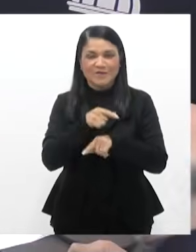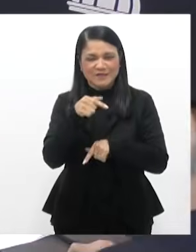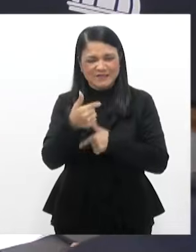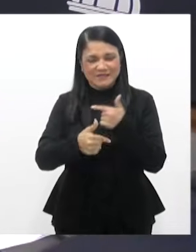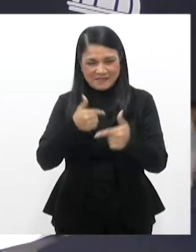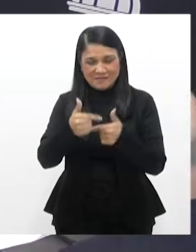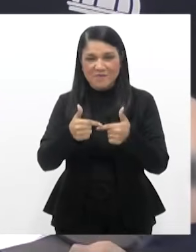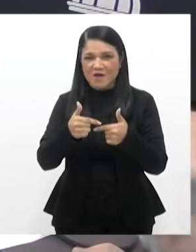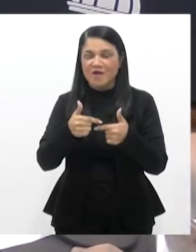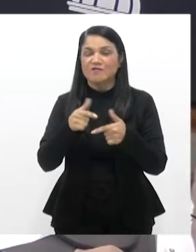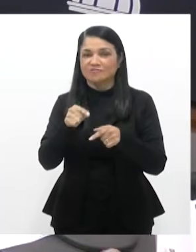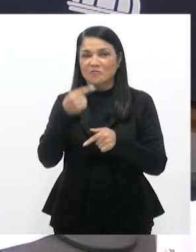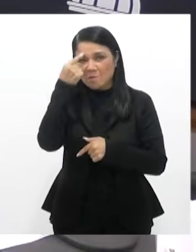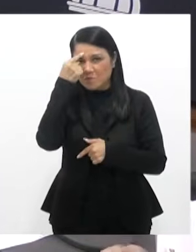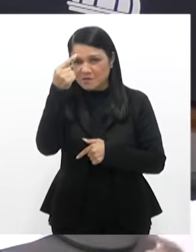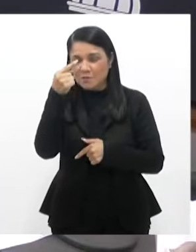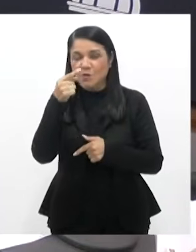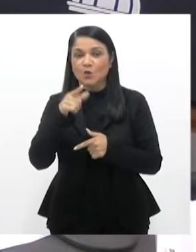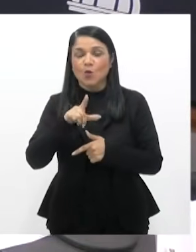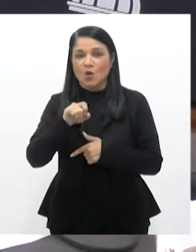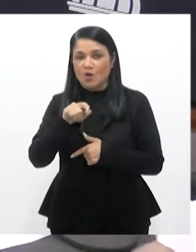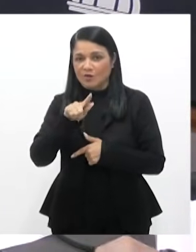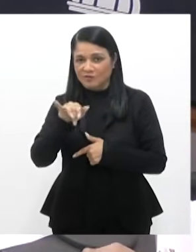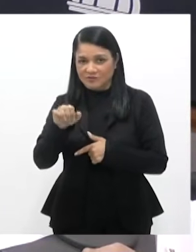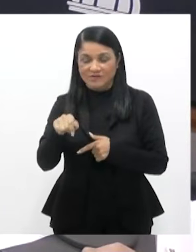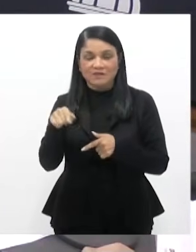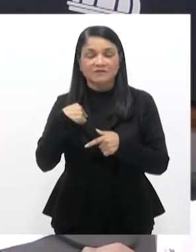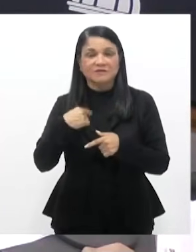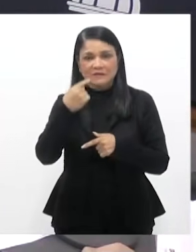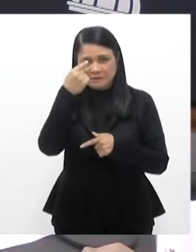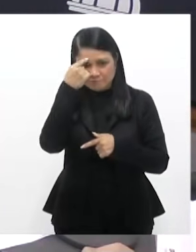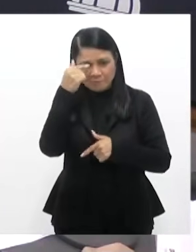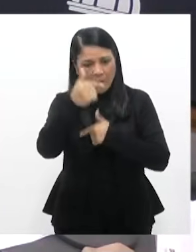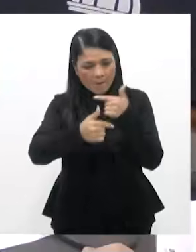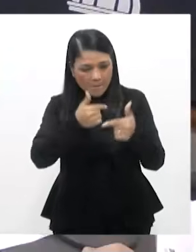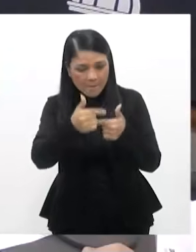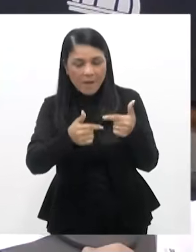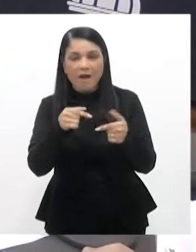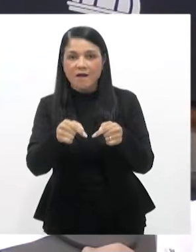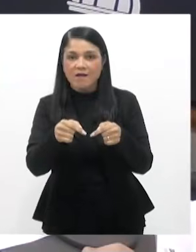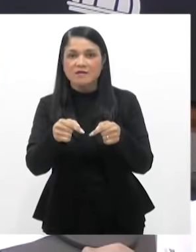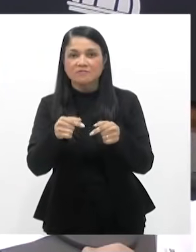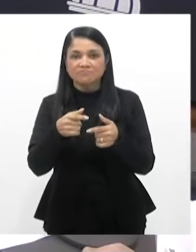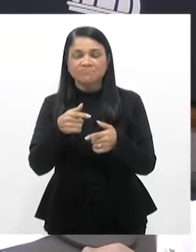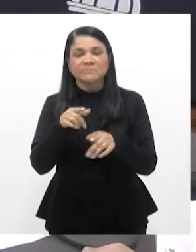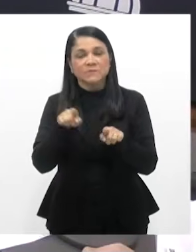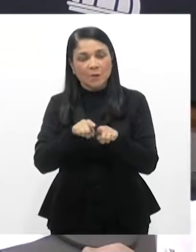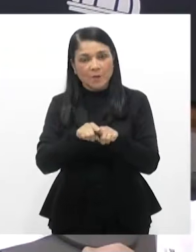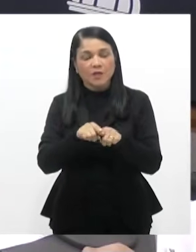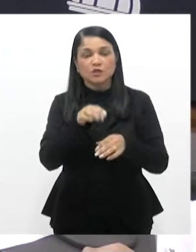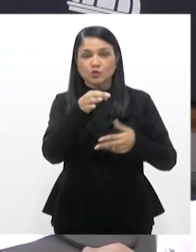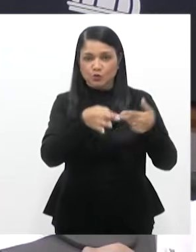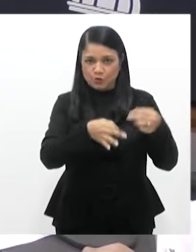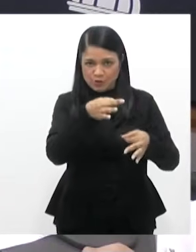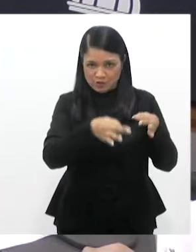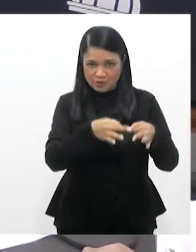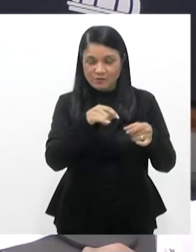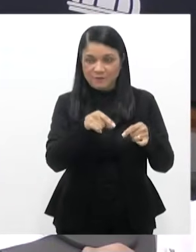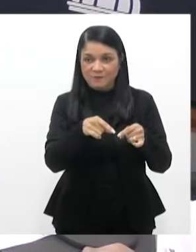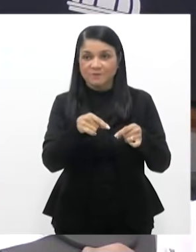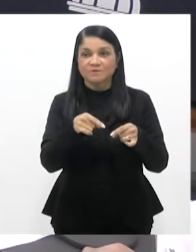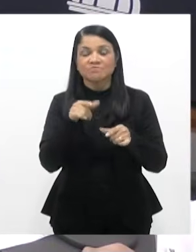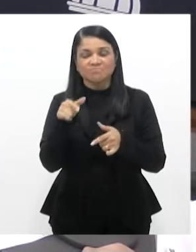e, obviamente, o pensamento de Vossa Excelência tem toda a pertinência lógica e pertinência jurídica também. Vossa Excelência, com